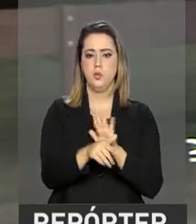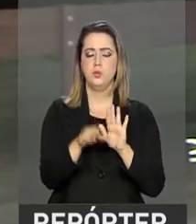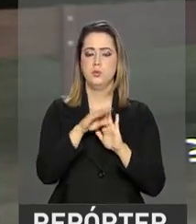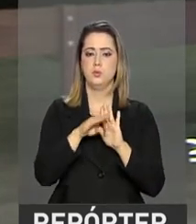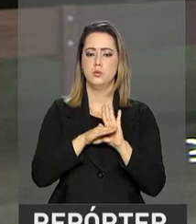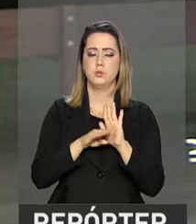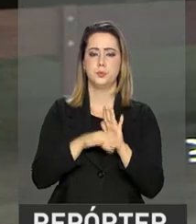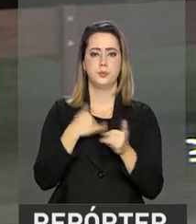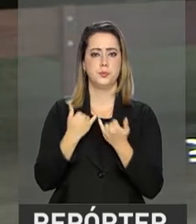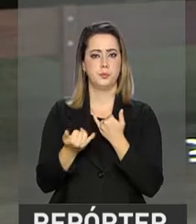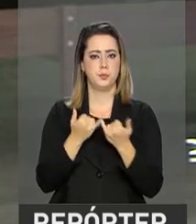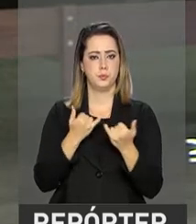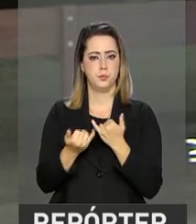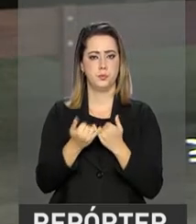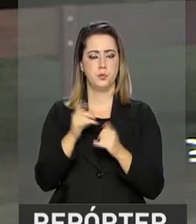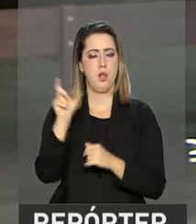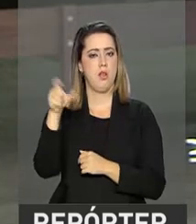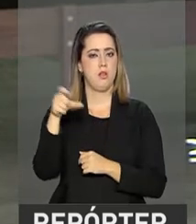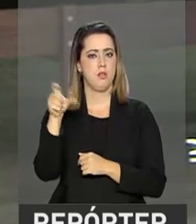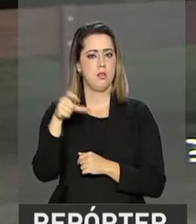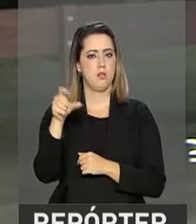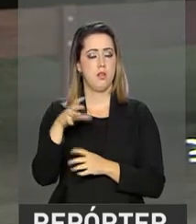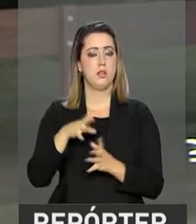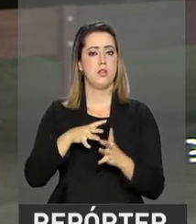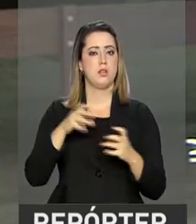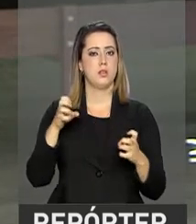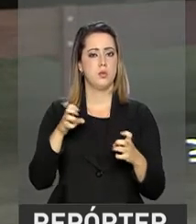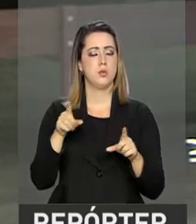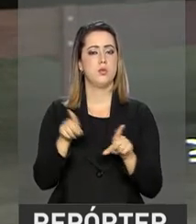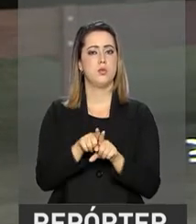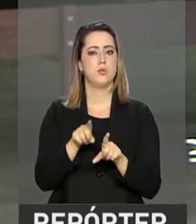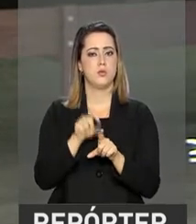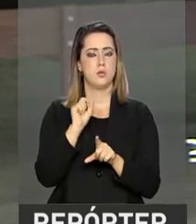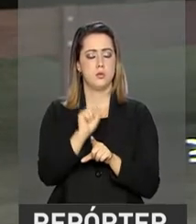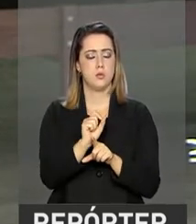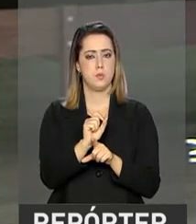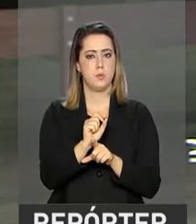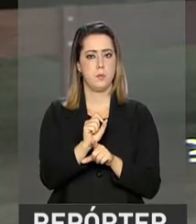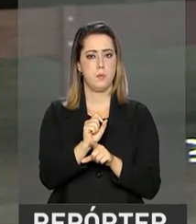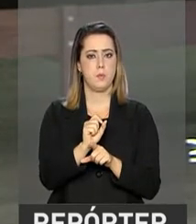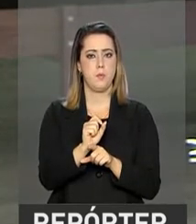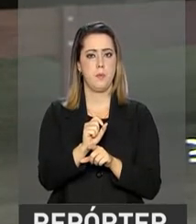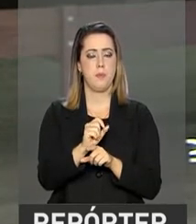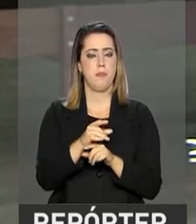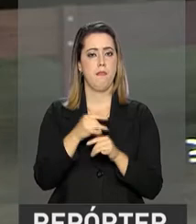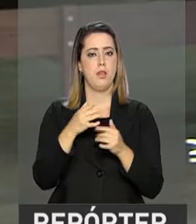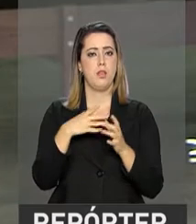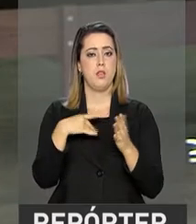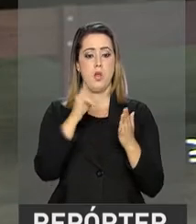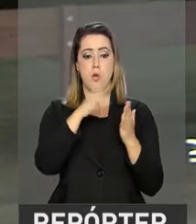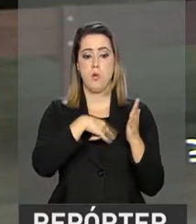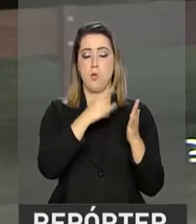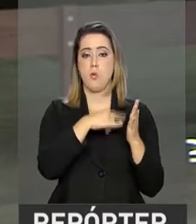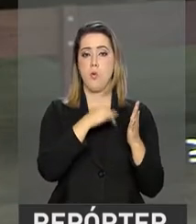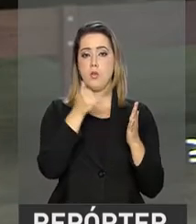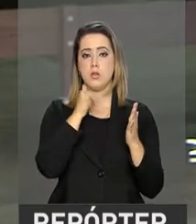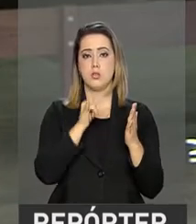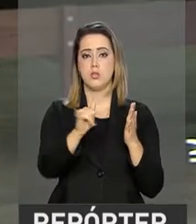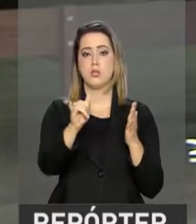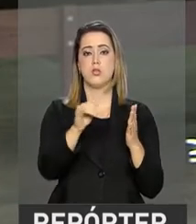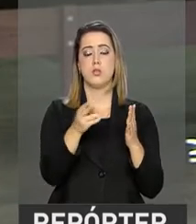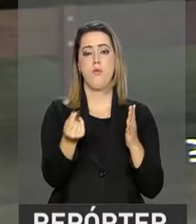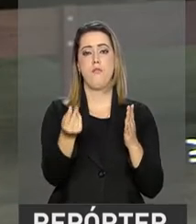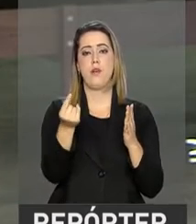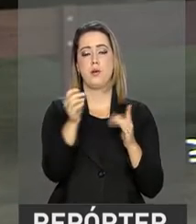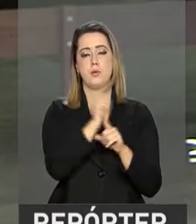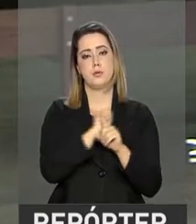como por exemplo a carteira do idoso ea conta de luz com a tarifa social